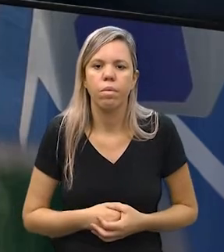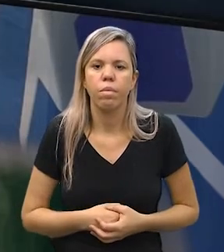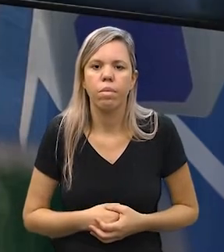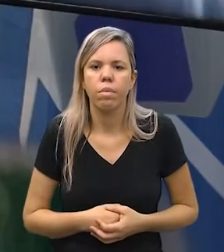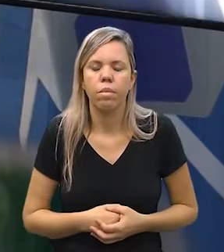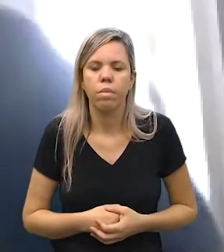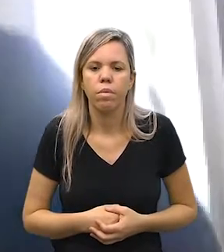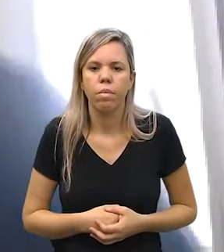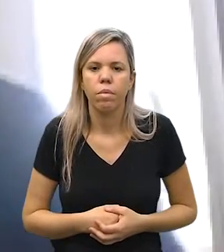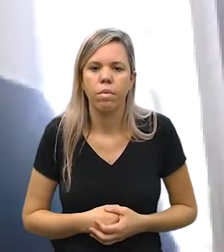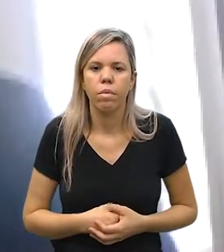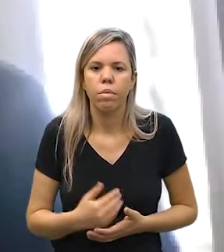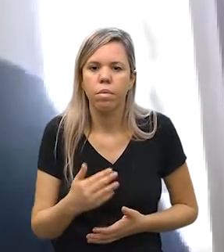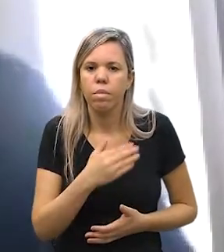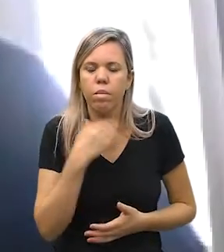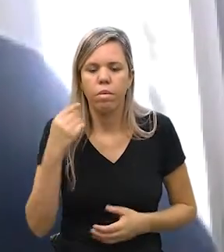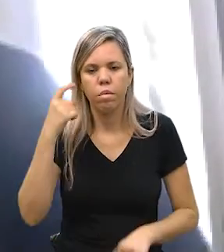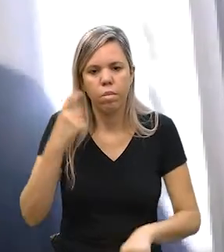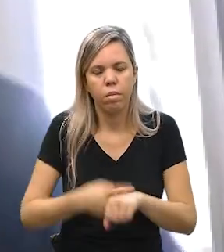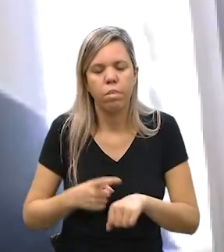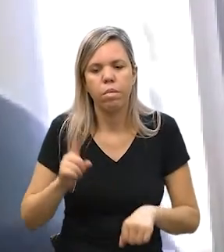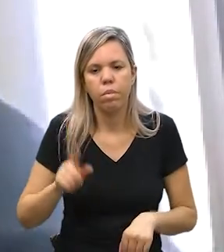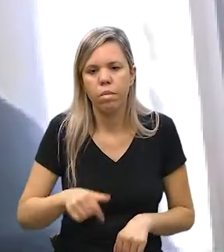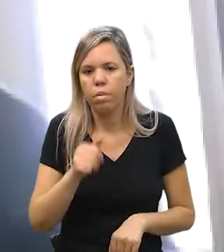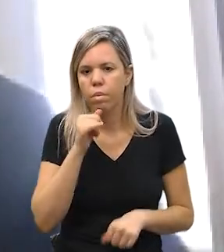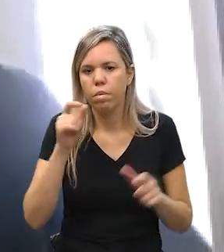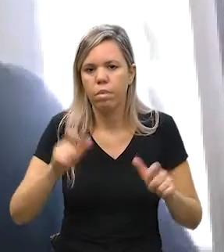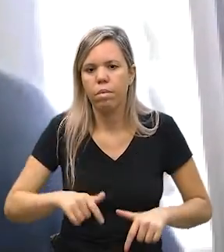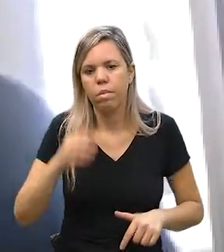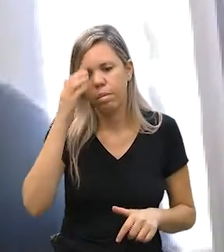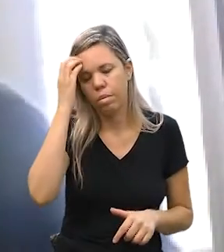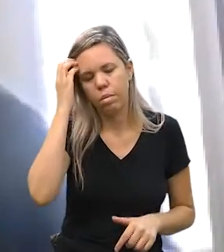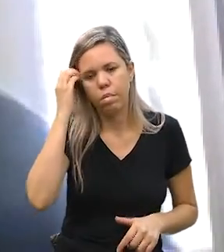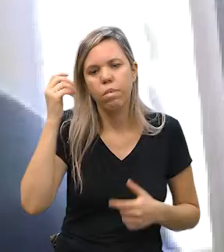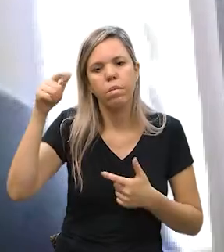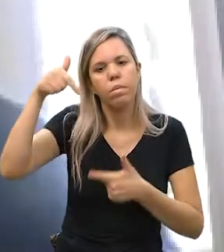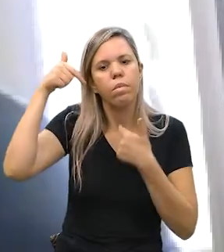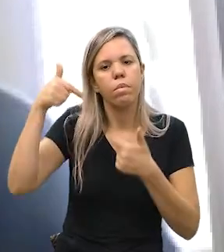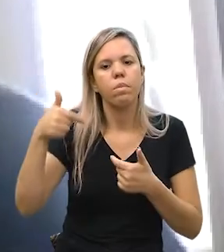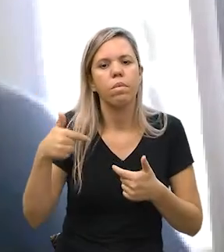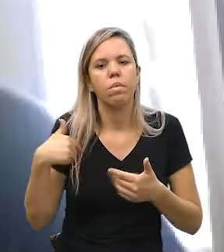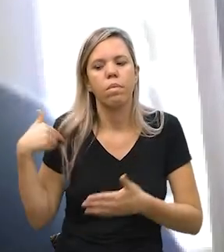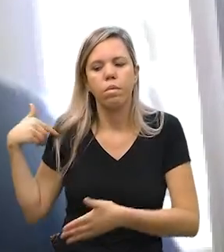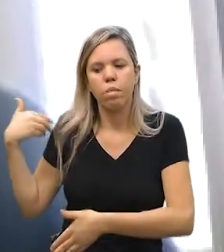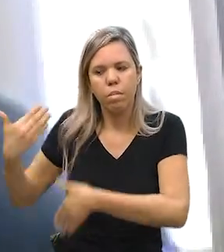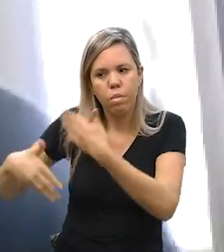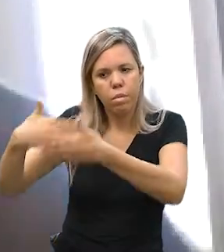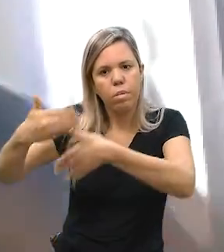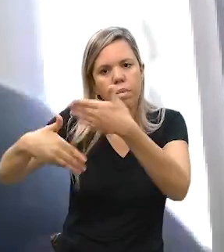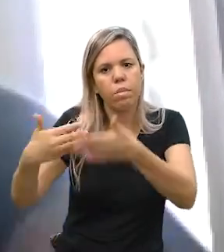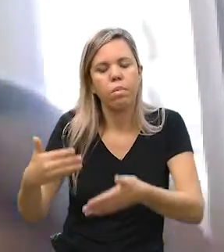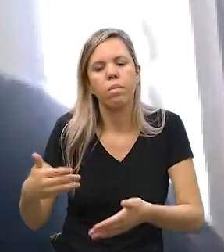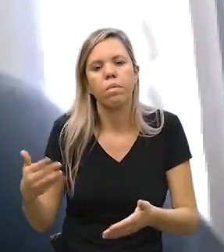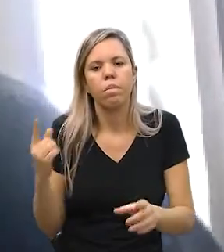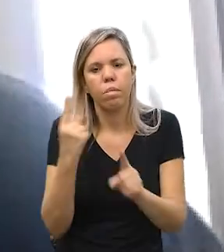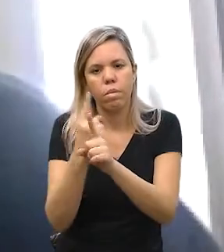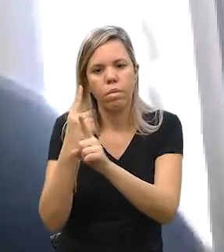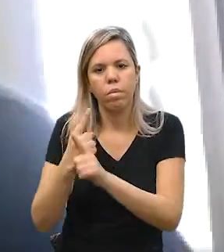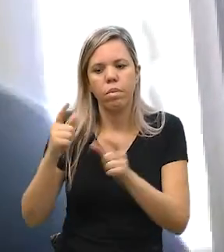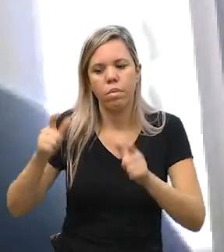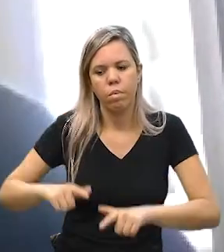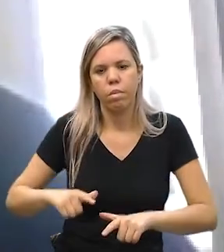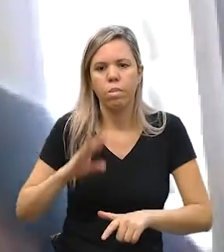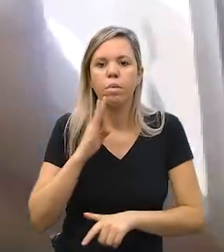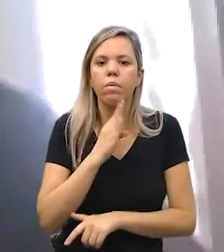Olha, Rubio, o Morte Dura assim, é um lugar onde os personagens, ao longo do livro, eles vão se